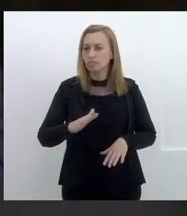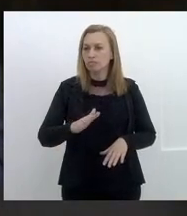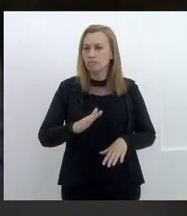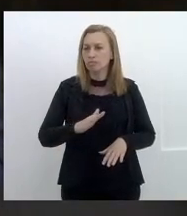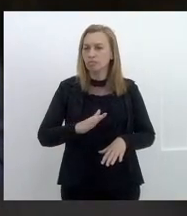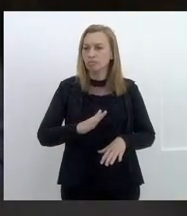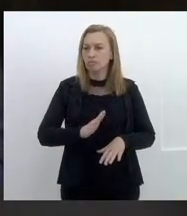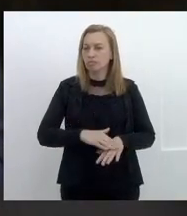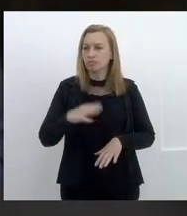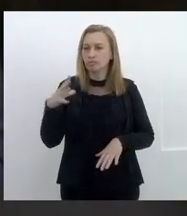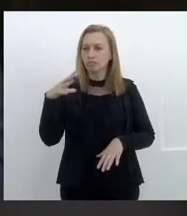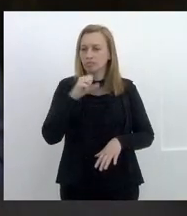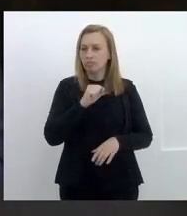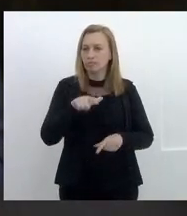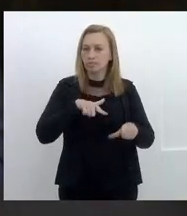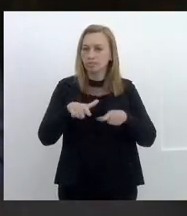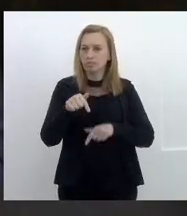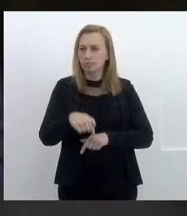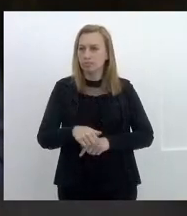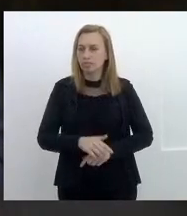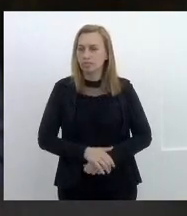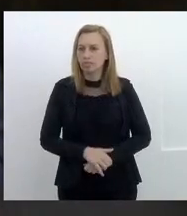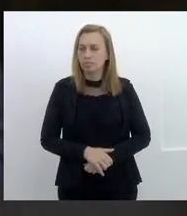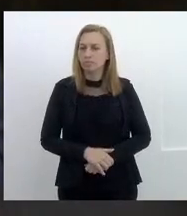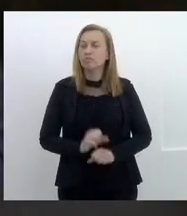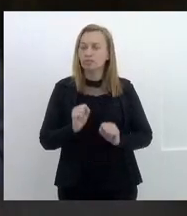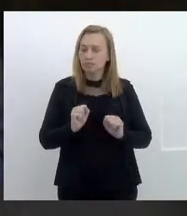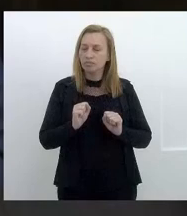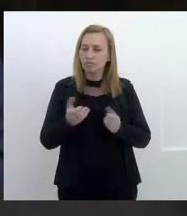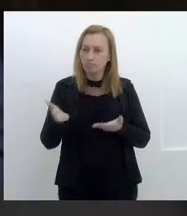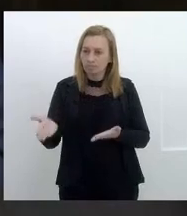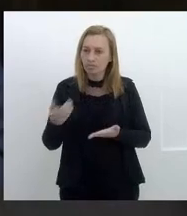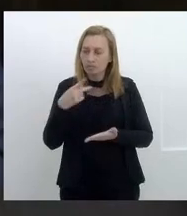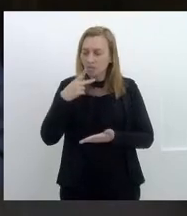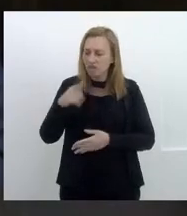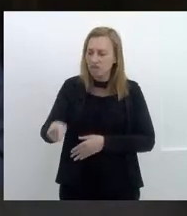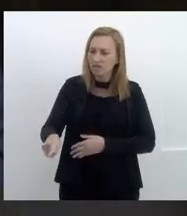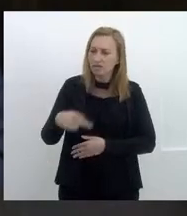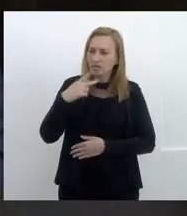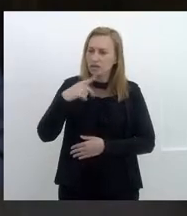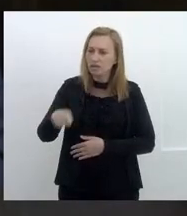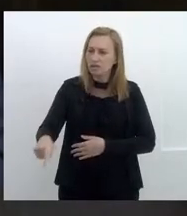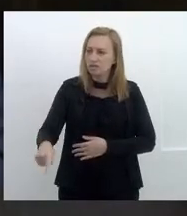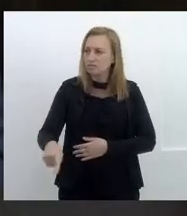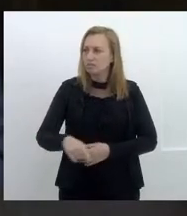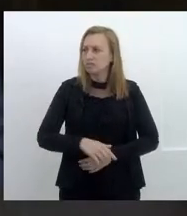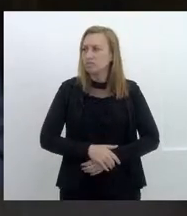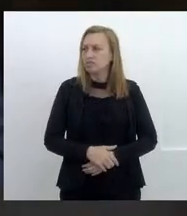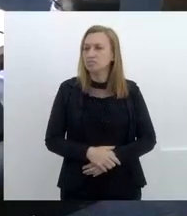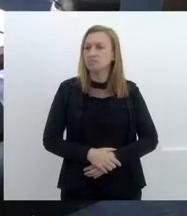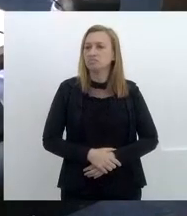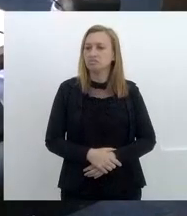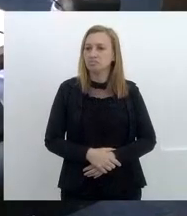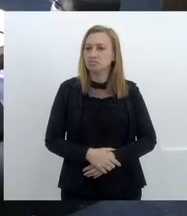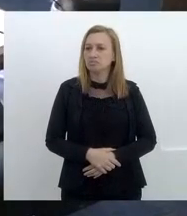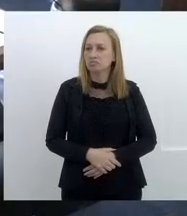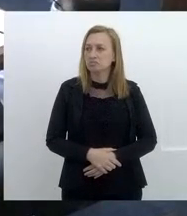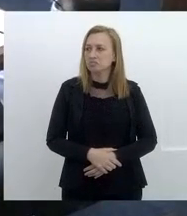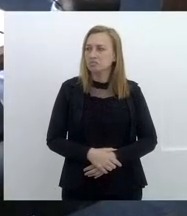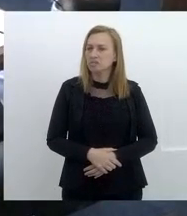dinamismo aos trabalhos aqui então a senhora pode pode falar nesse aqui pode fazer do microfone à parte